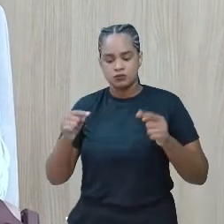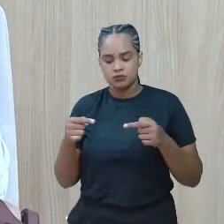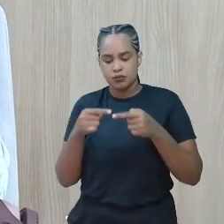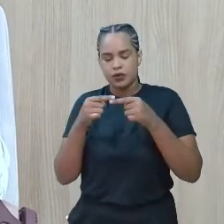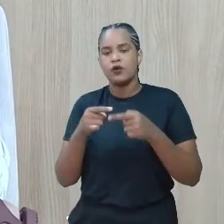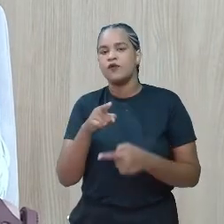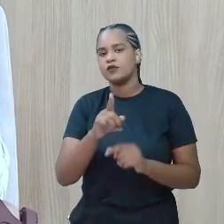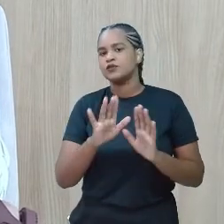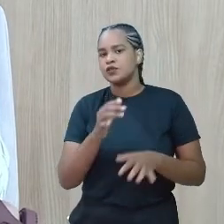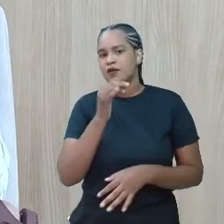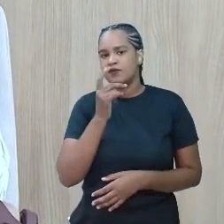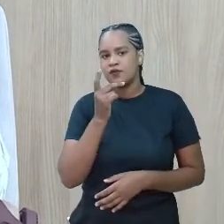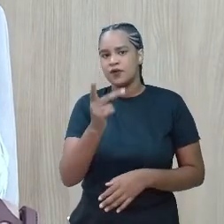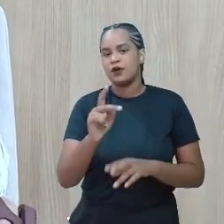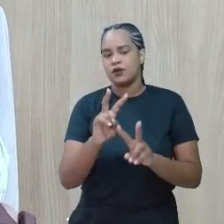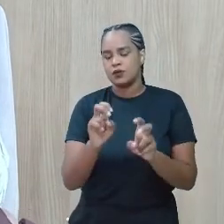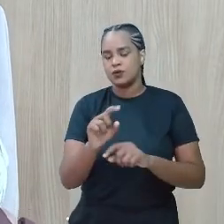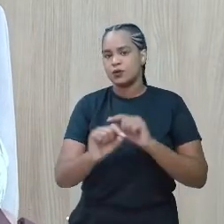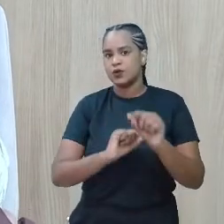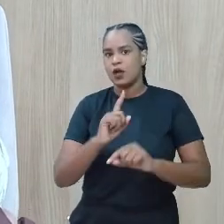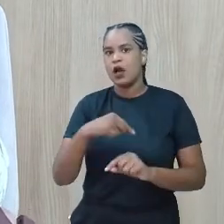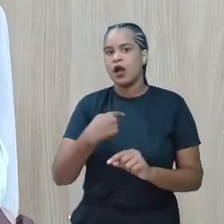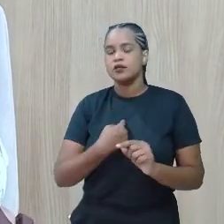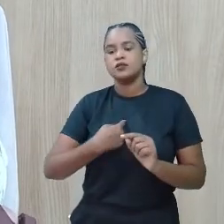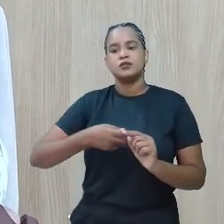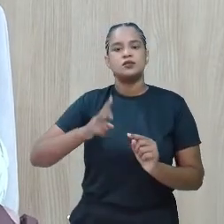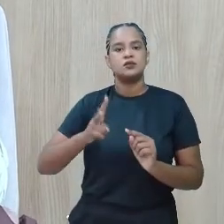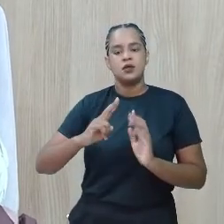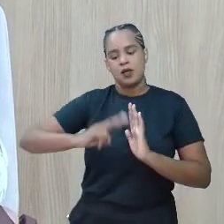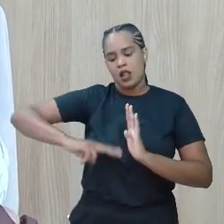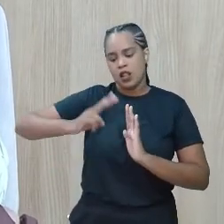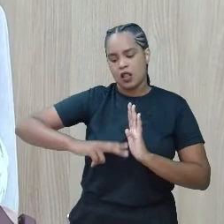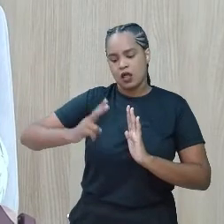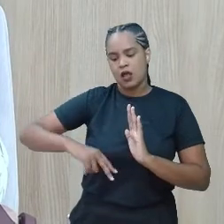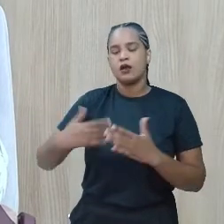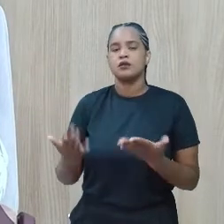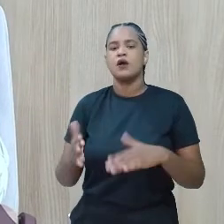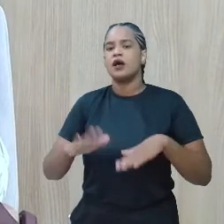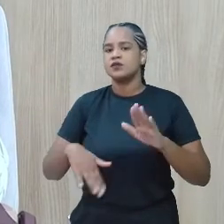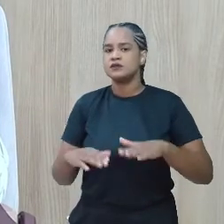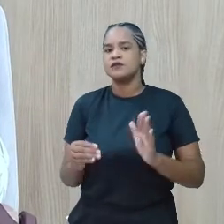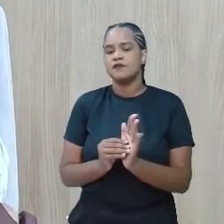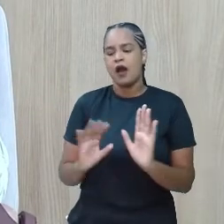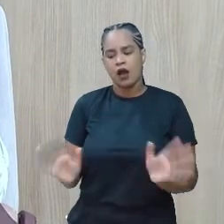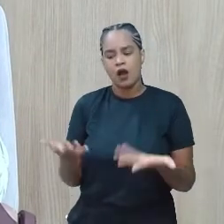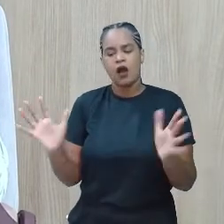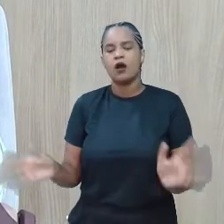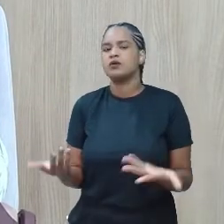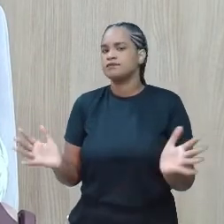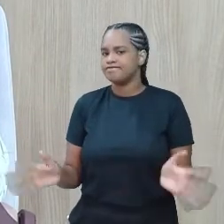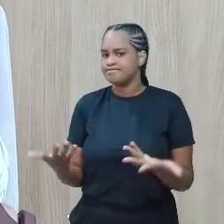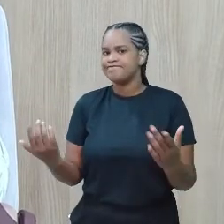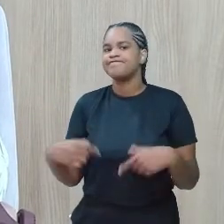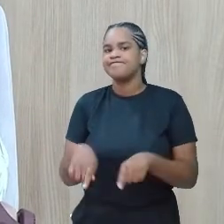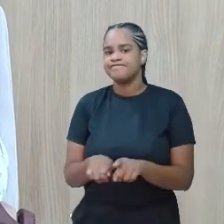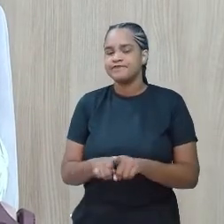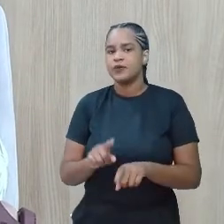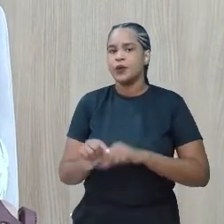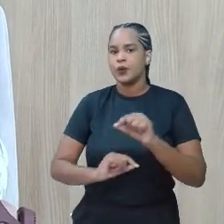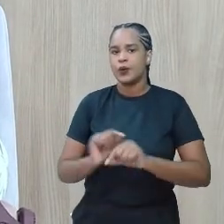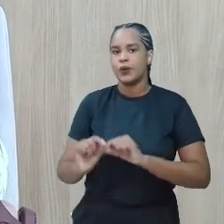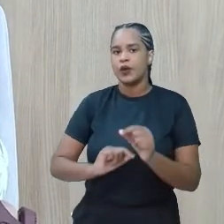o que você falou, né? Sobre a gente ter também um público leitor. E acho que às vezes falta um pouco de incentivo e um pouco